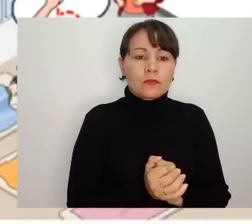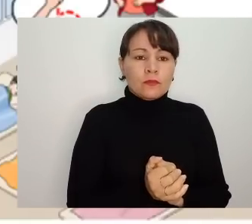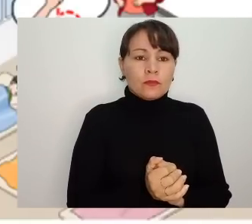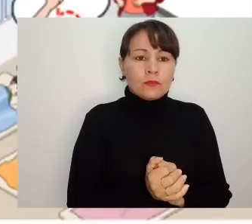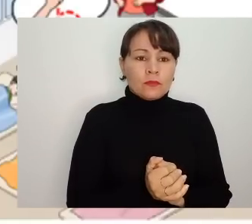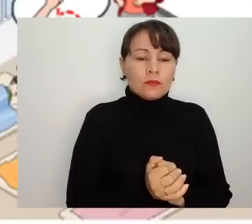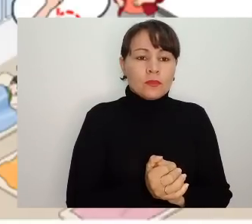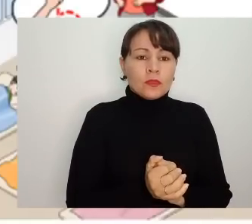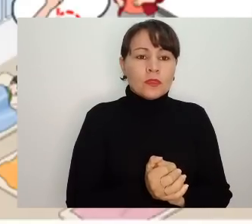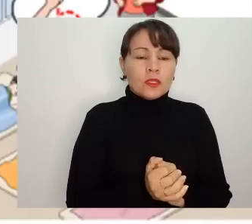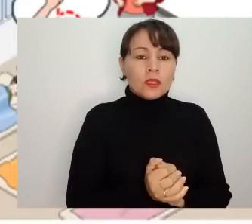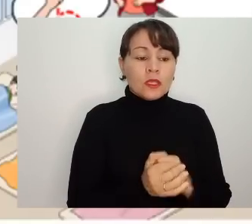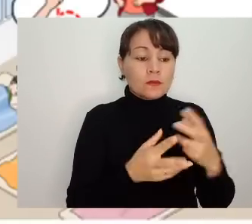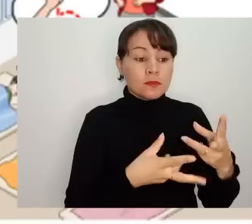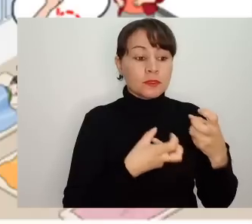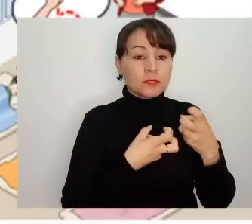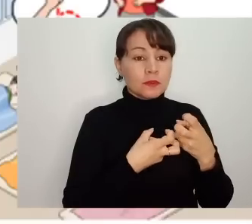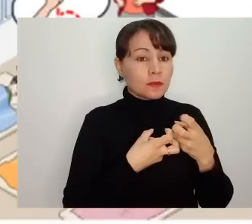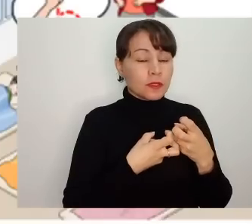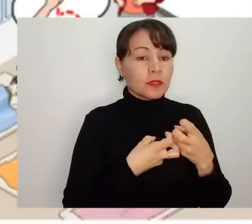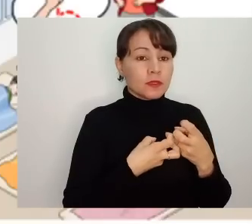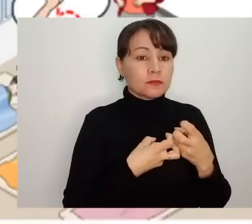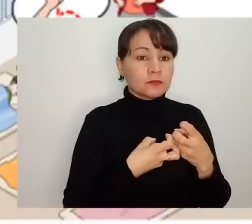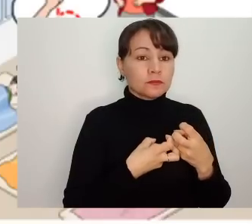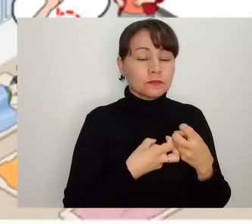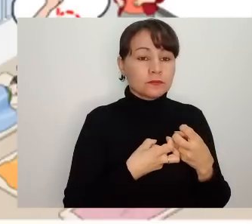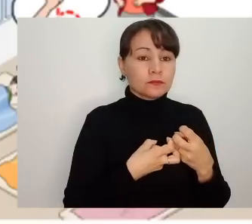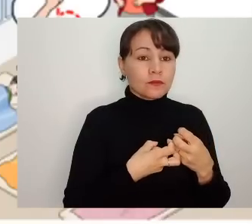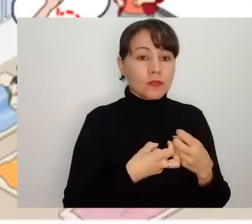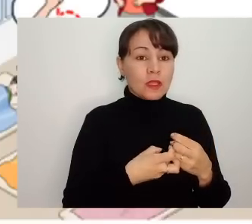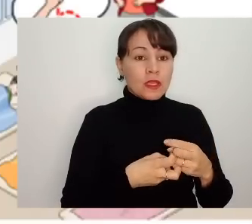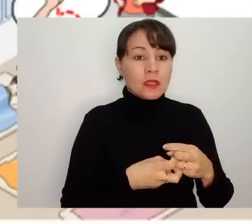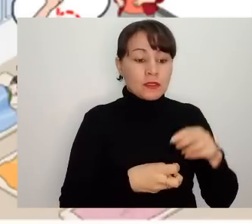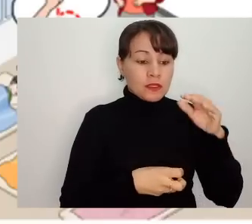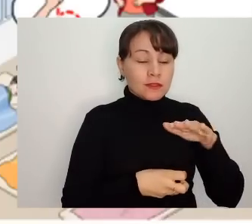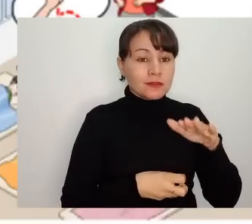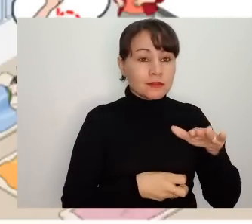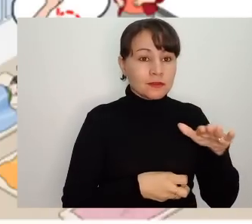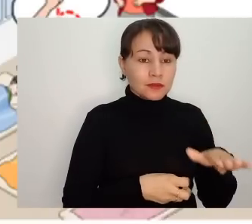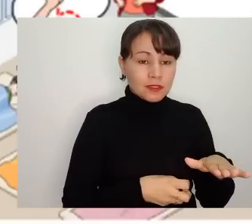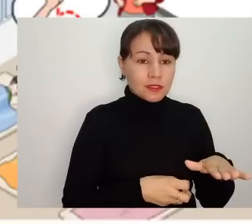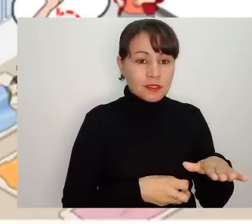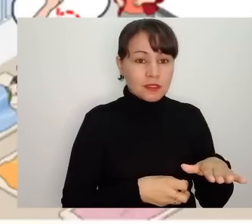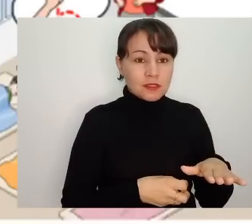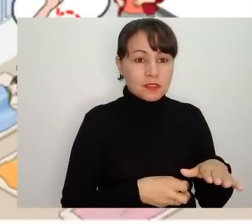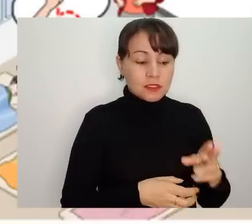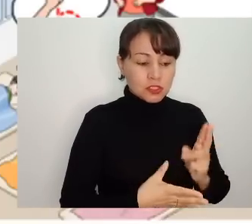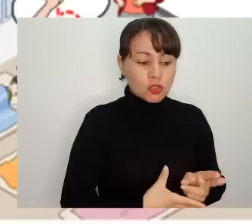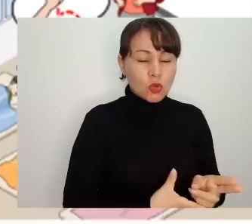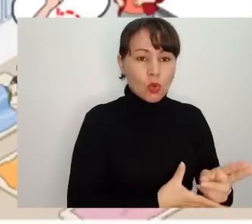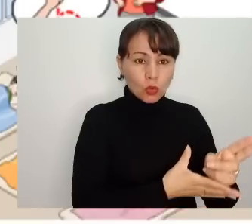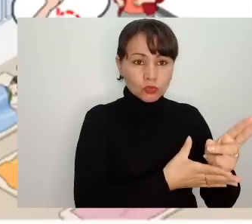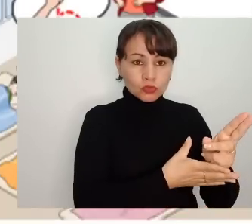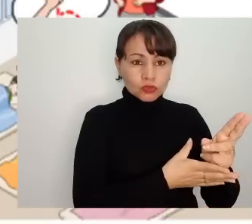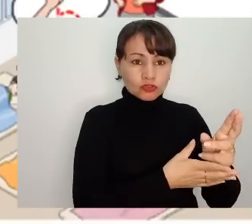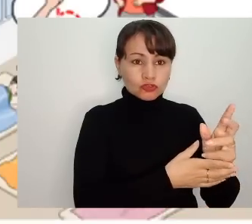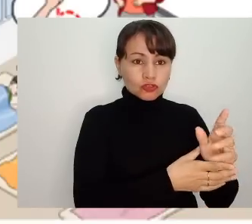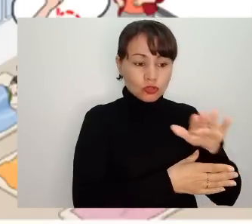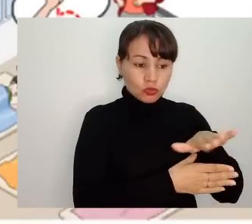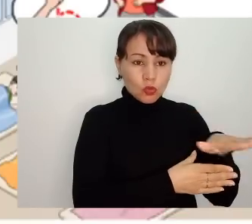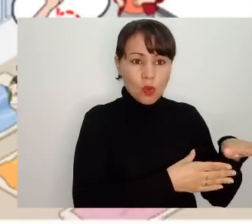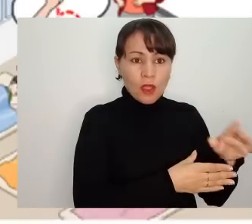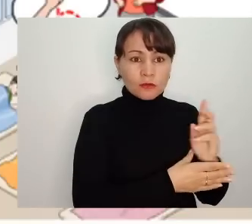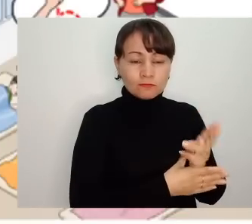dormindo, e eles observaram que aquelas crianças que deram continuação